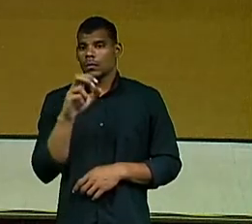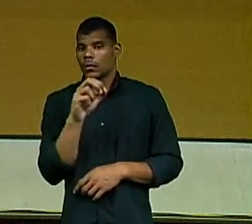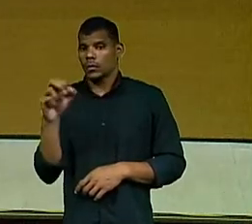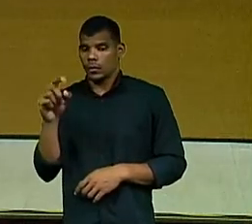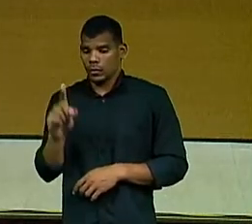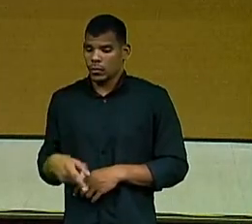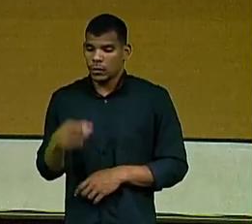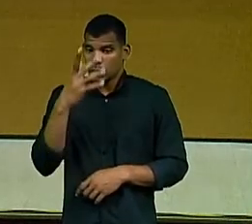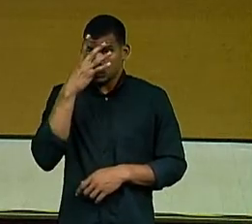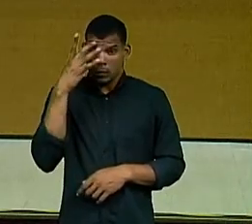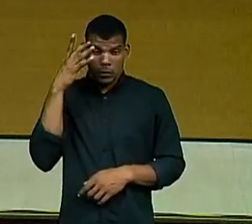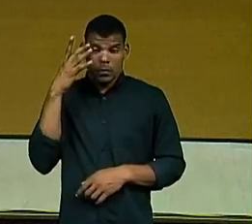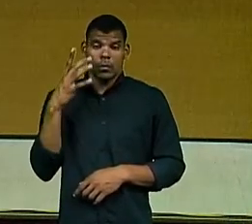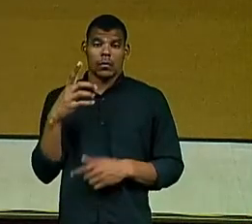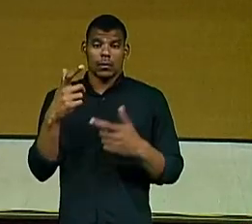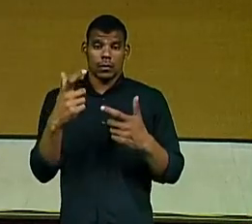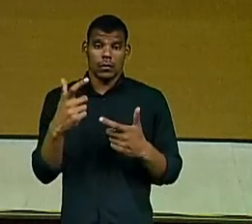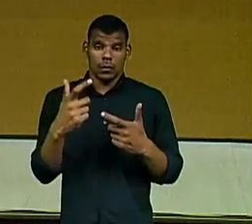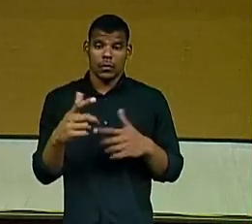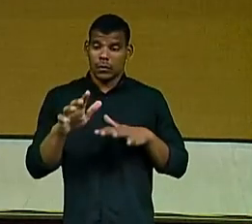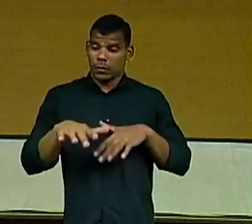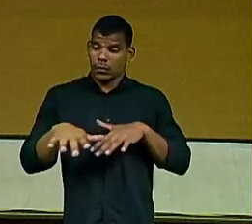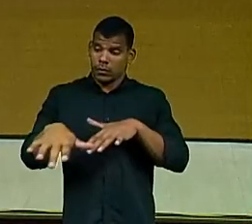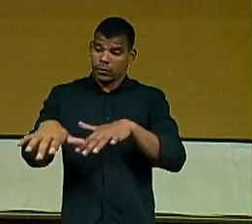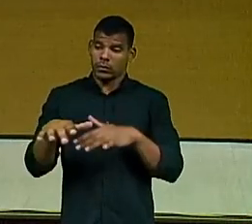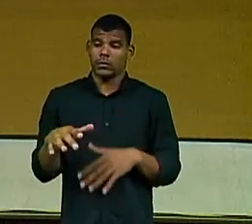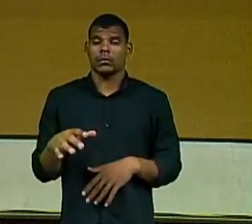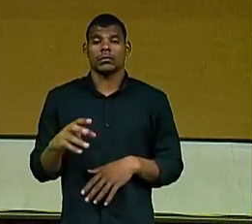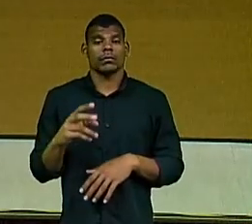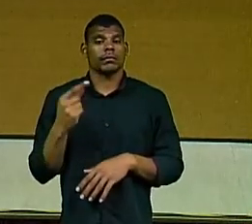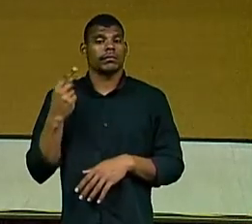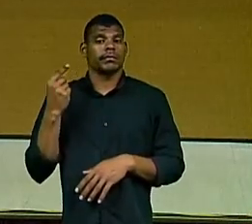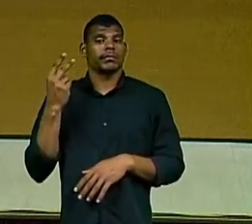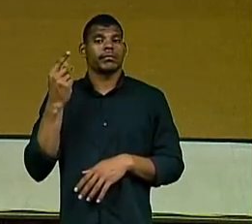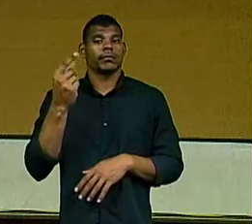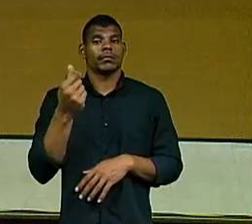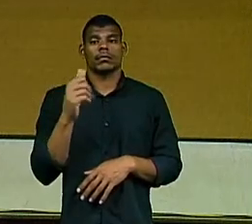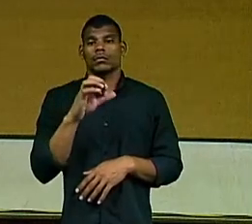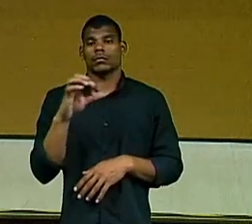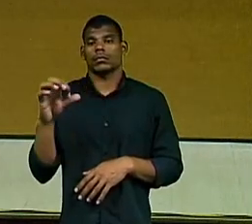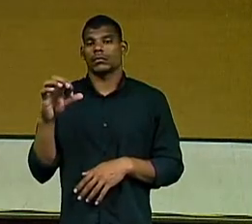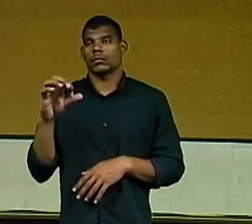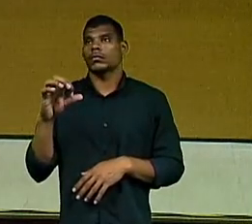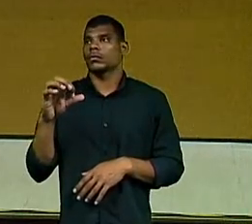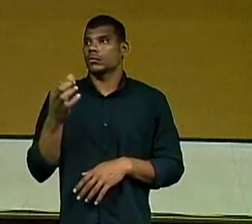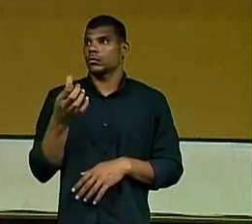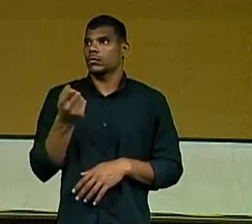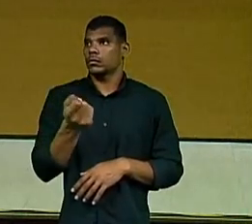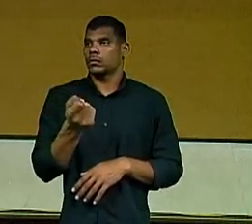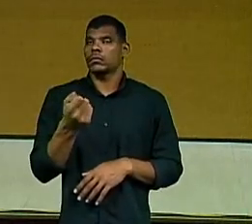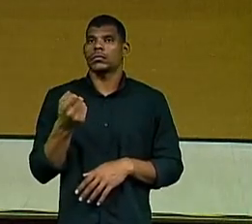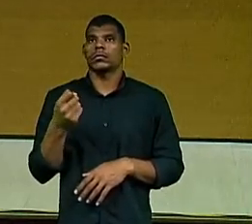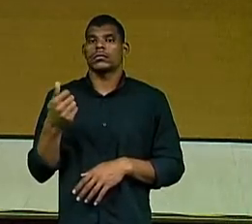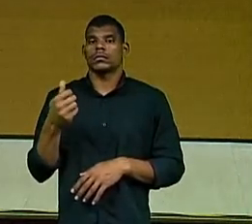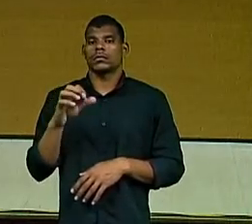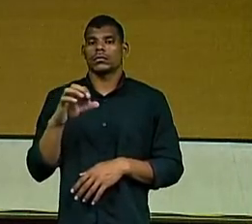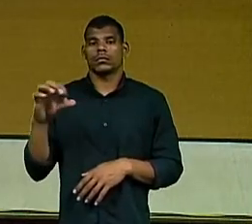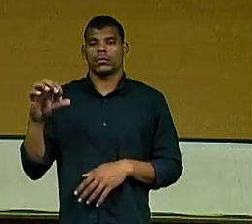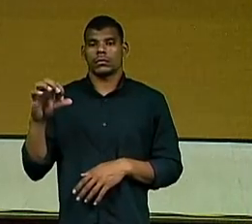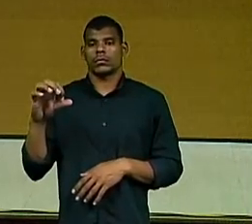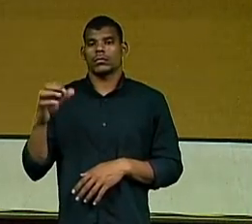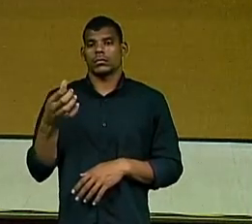as ruas coisa que a gente não via sei lá desde 1968 desde 19604